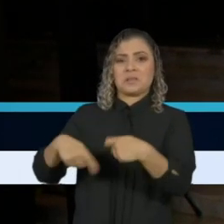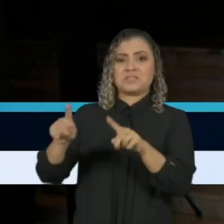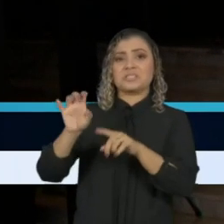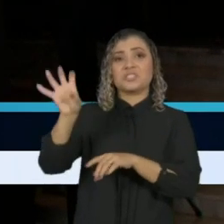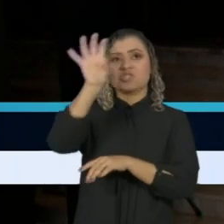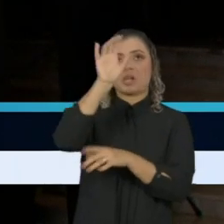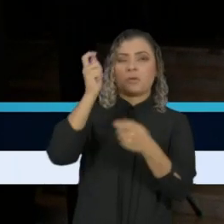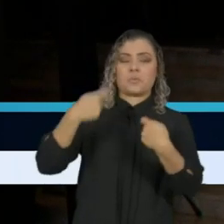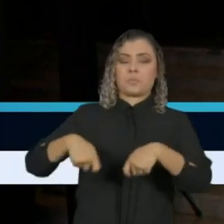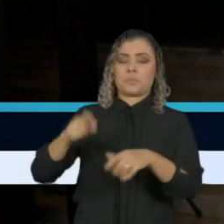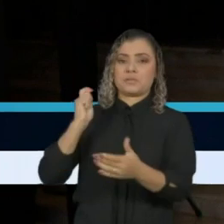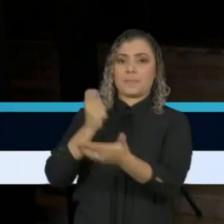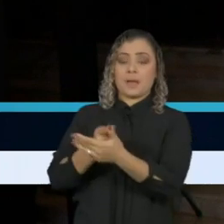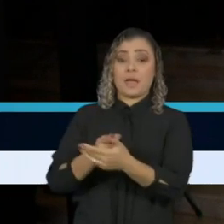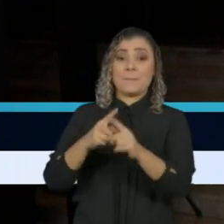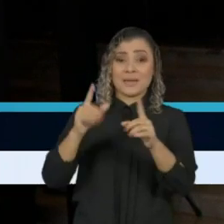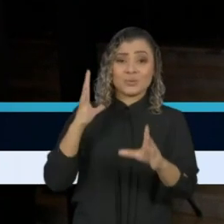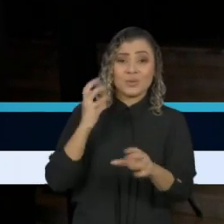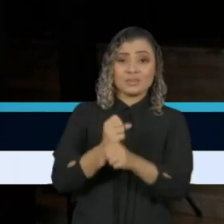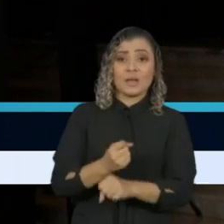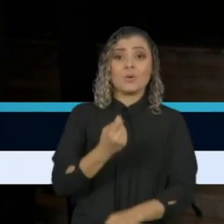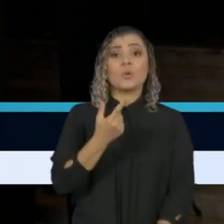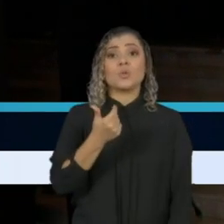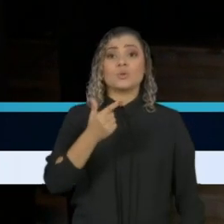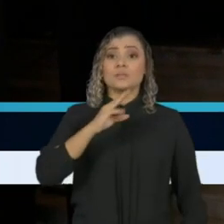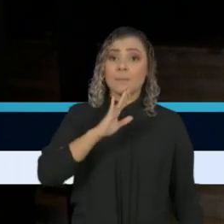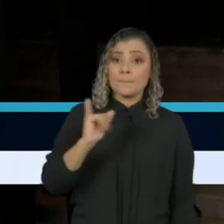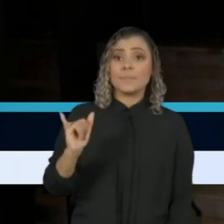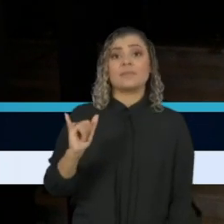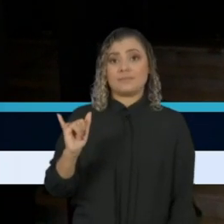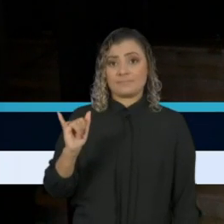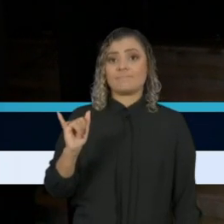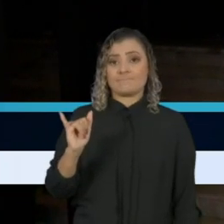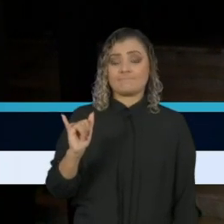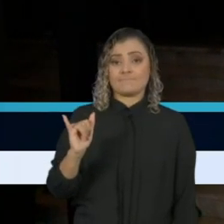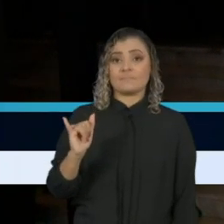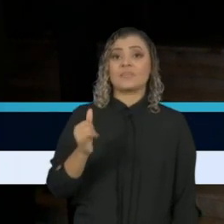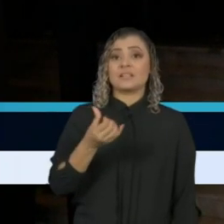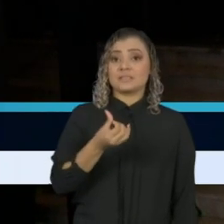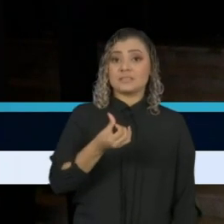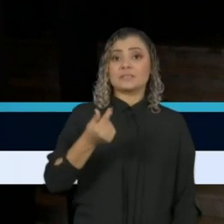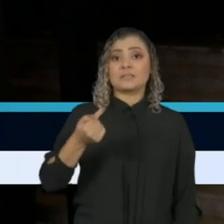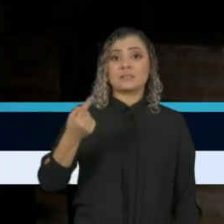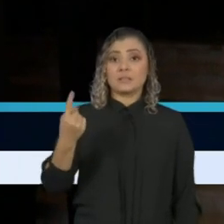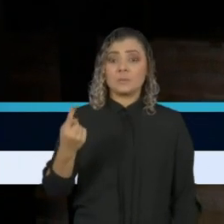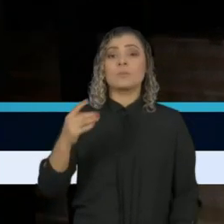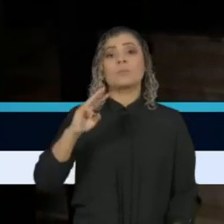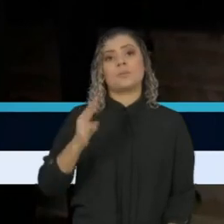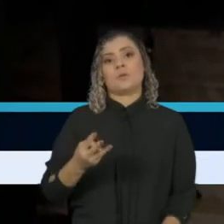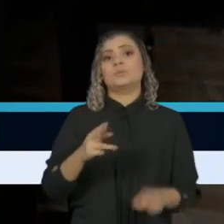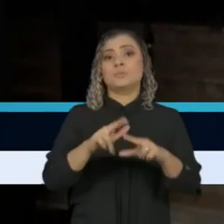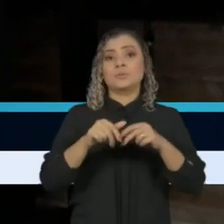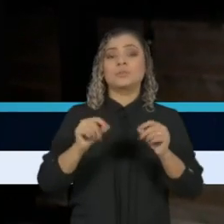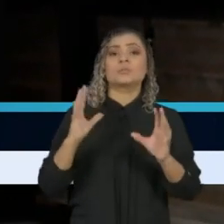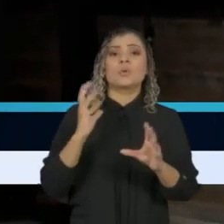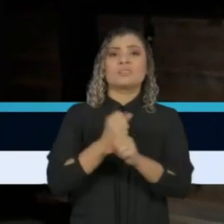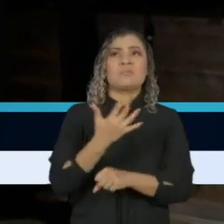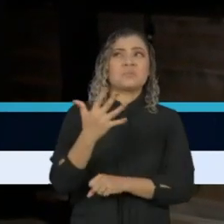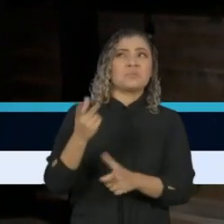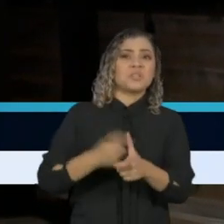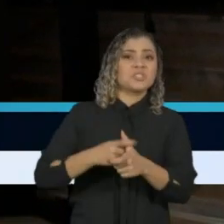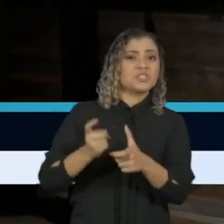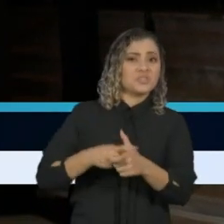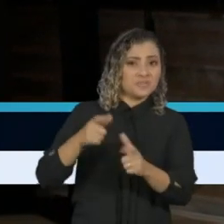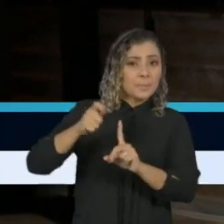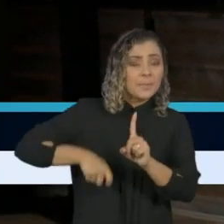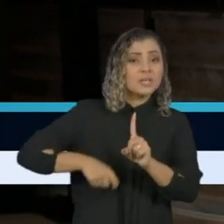de 12 bilhões 770 milhões, e uma arrecadação de 9.925, o que dá um déficit já esse